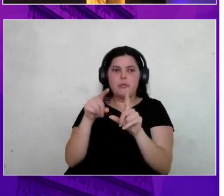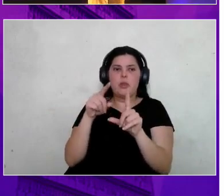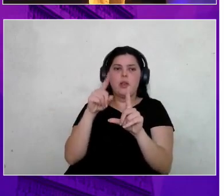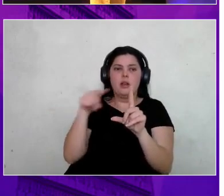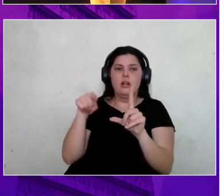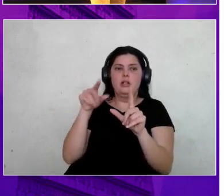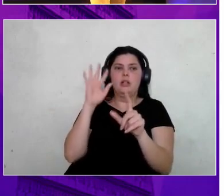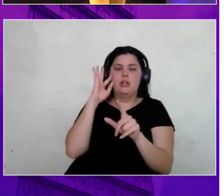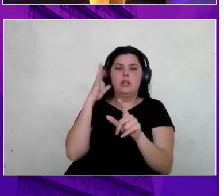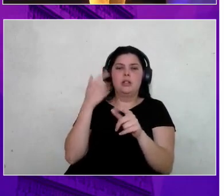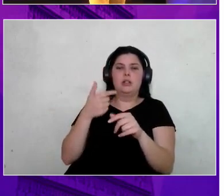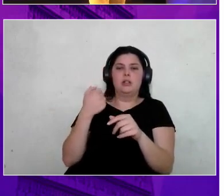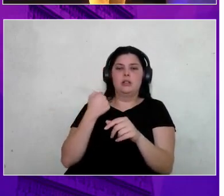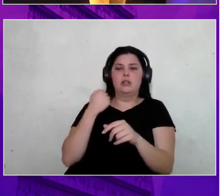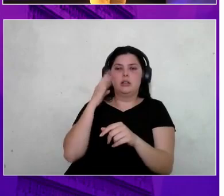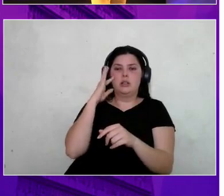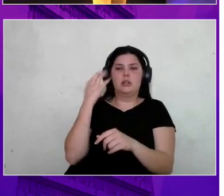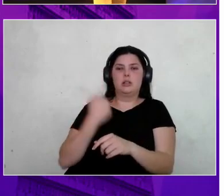2.